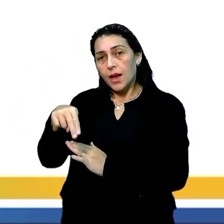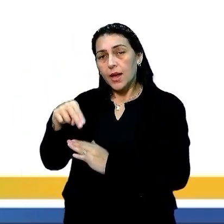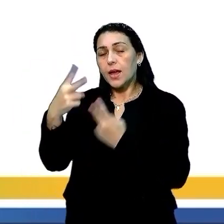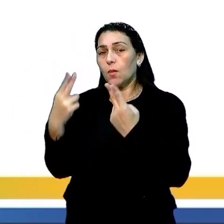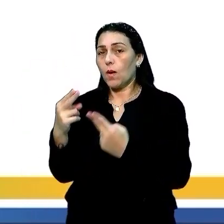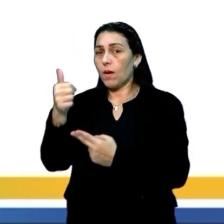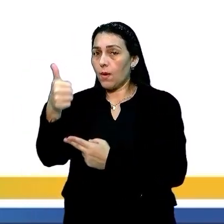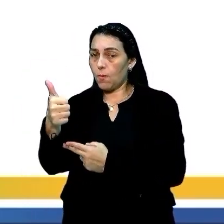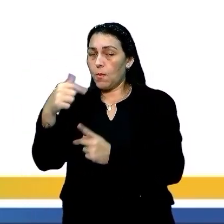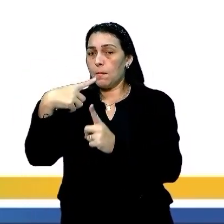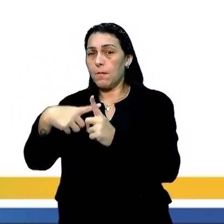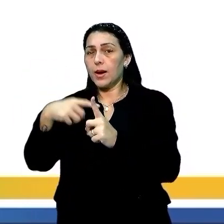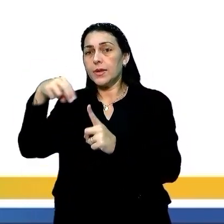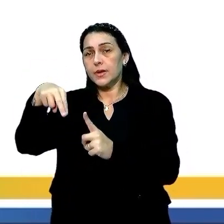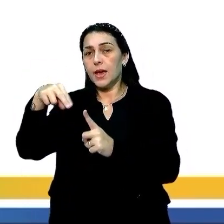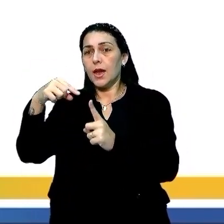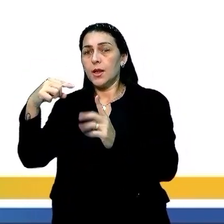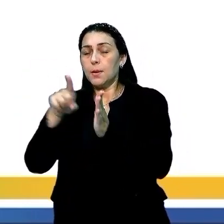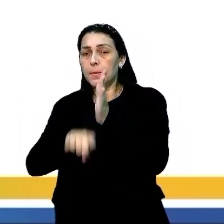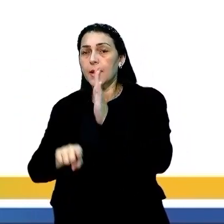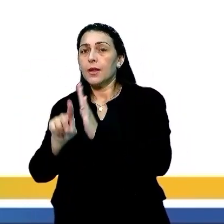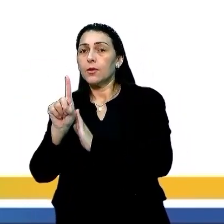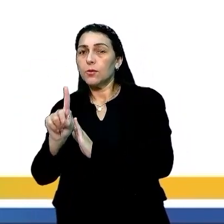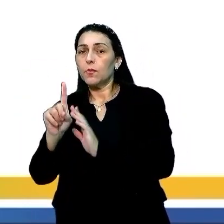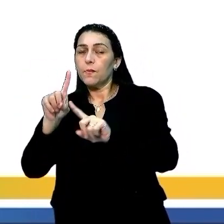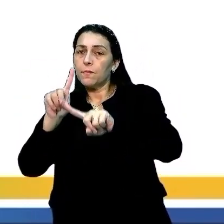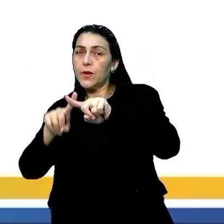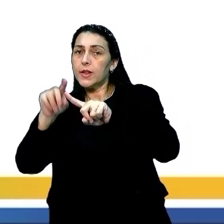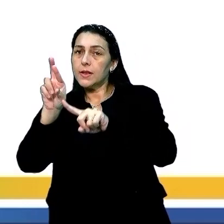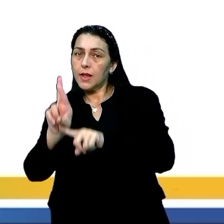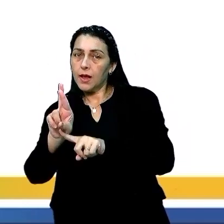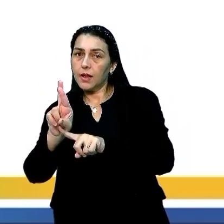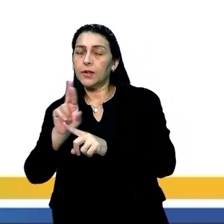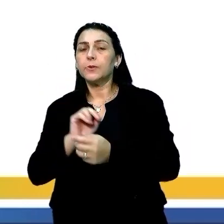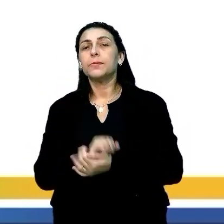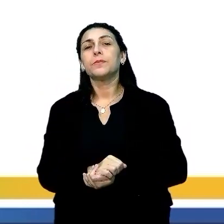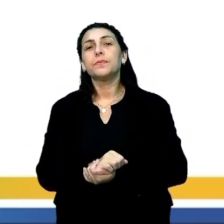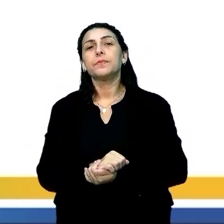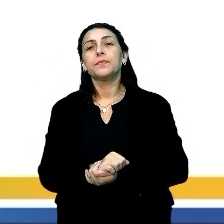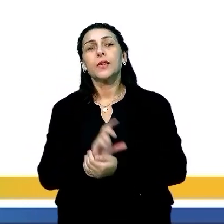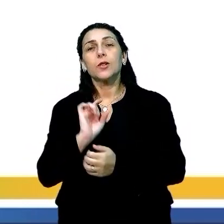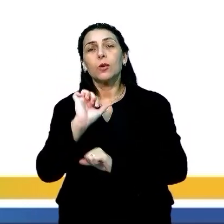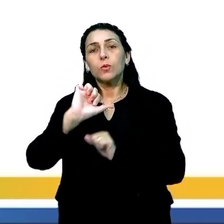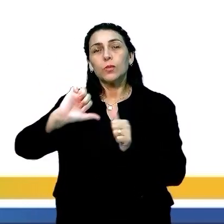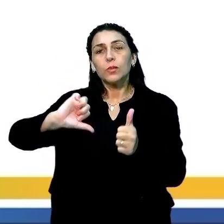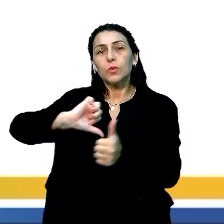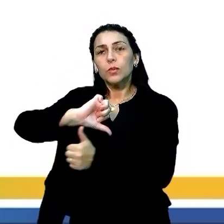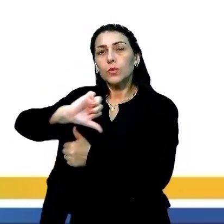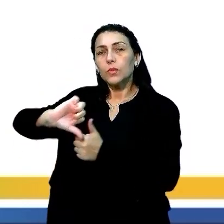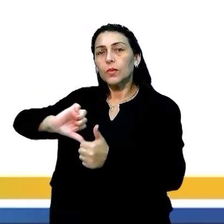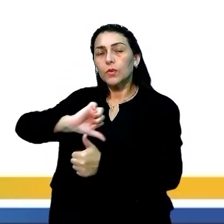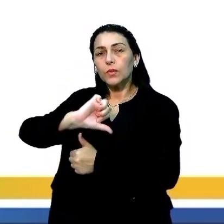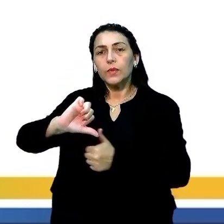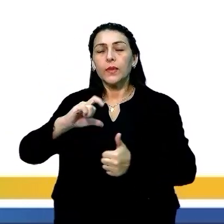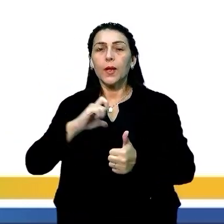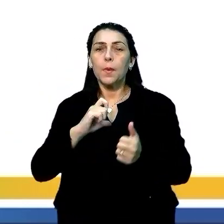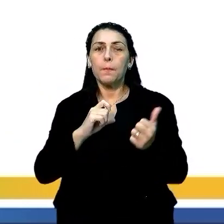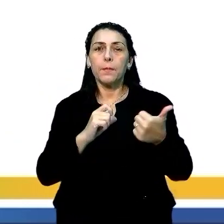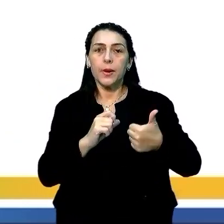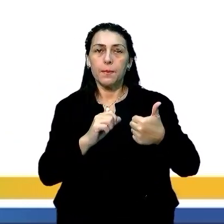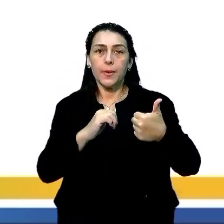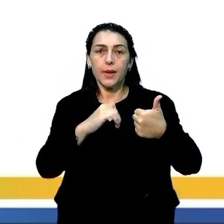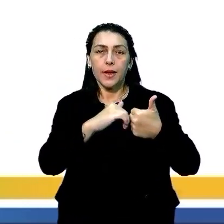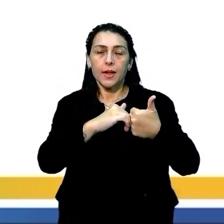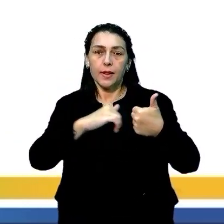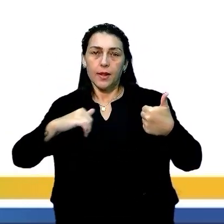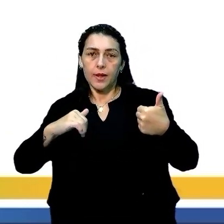1 mais N menos 1 vezes R. Então, aí nós vamos só trocando, aonde eu tenho o primeiro termo